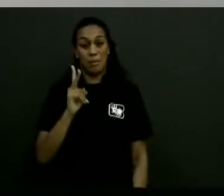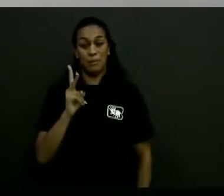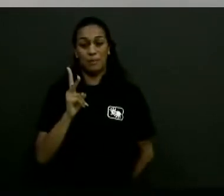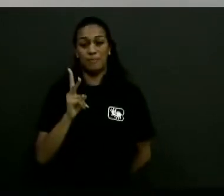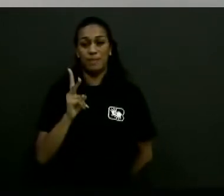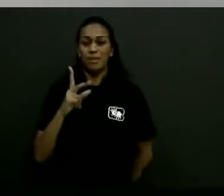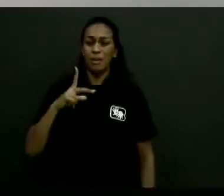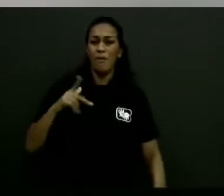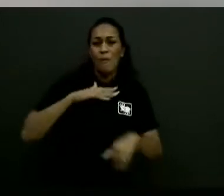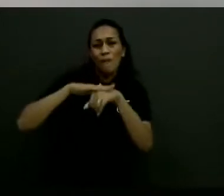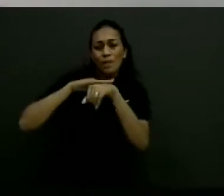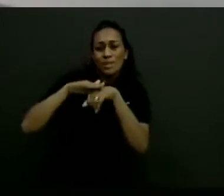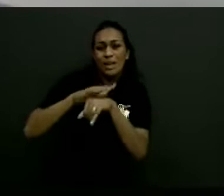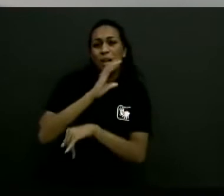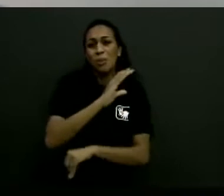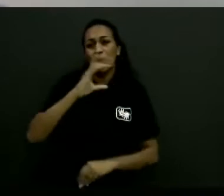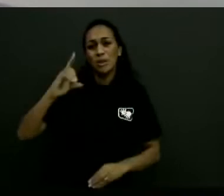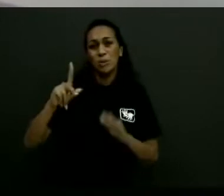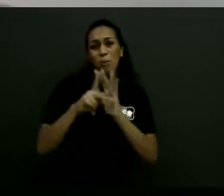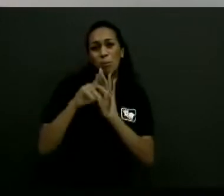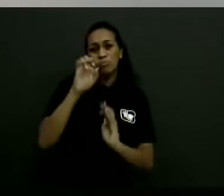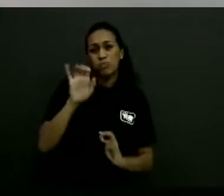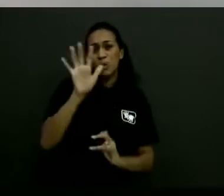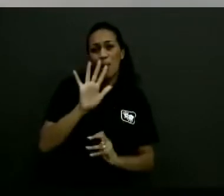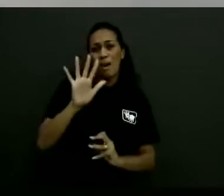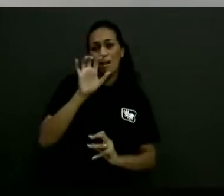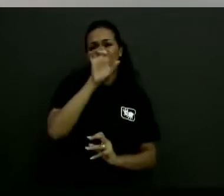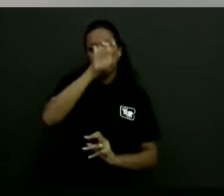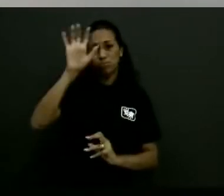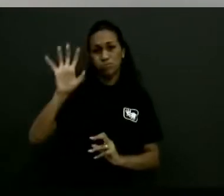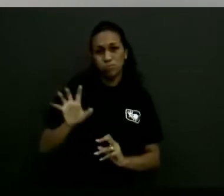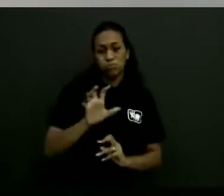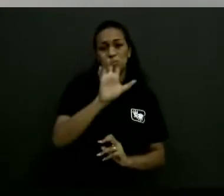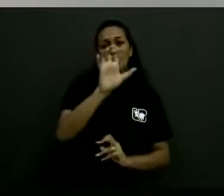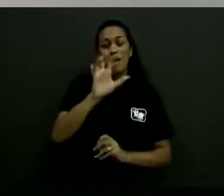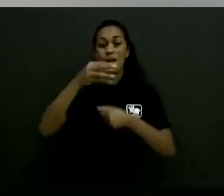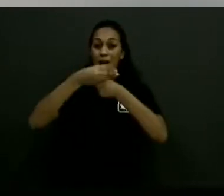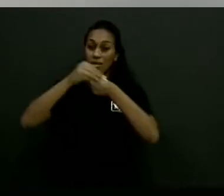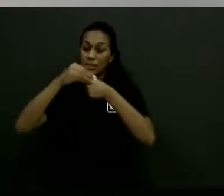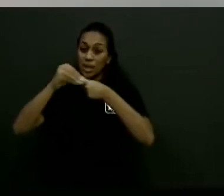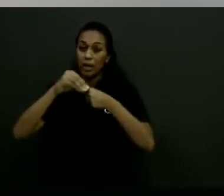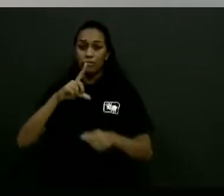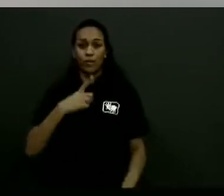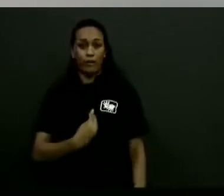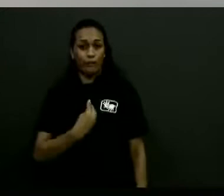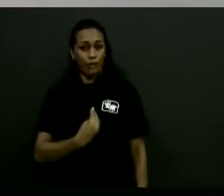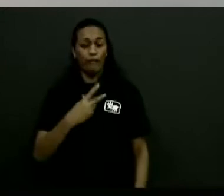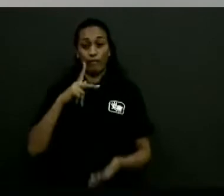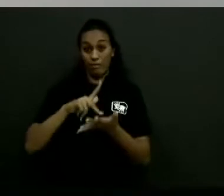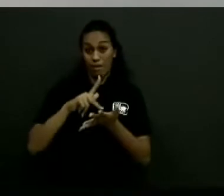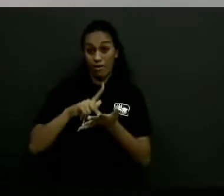com alguns coordenadores estaduais, e as células familiares, elas têm funcionado muito a nível de Brasil e têm